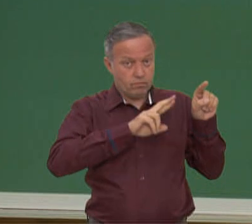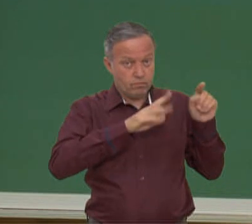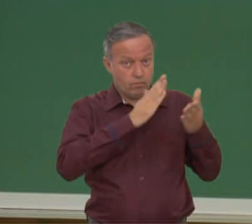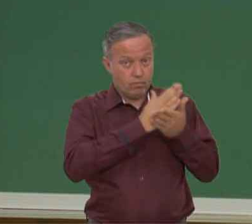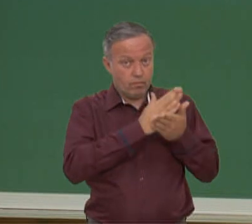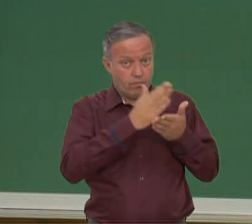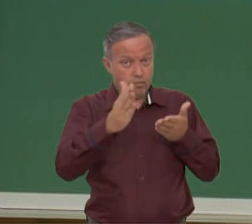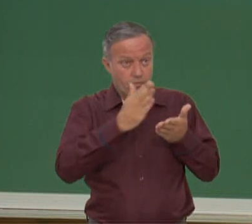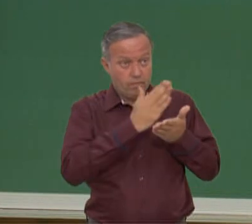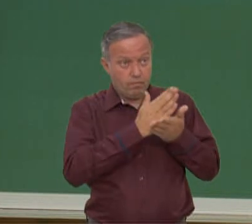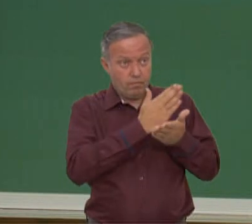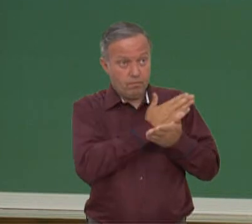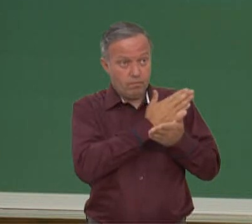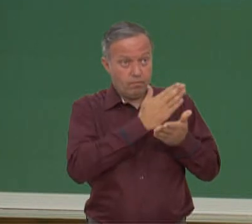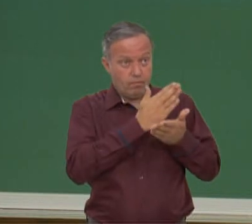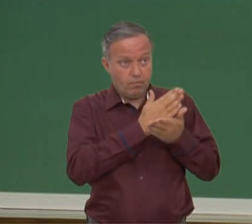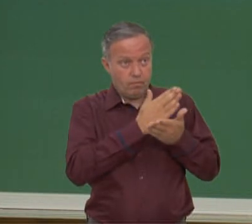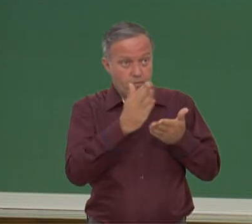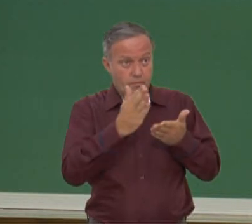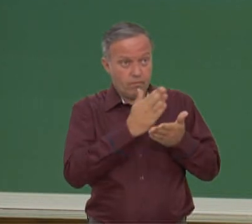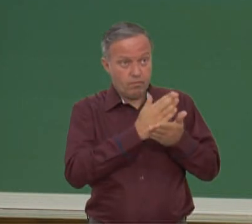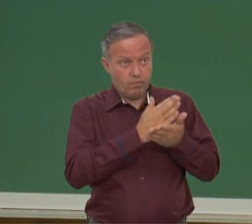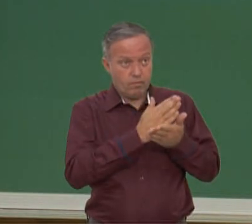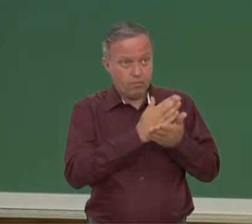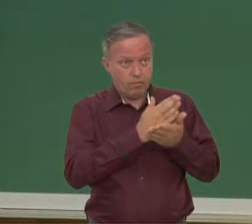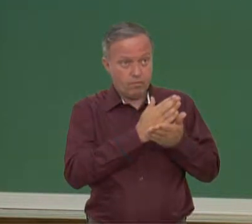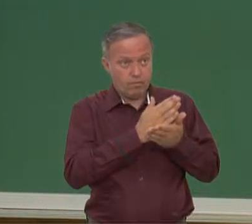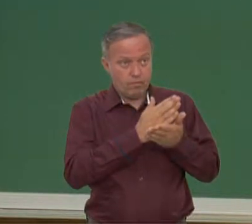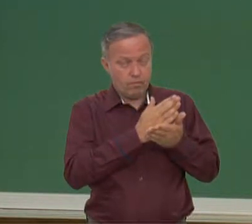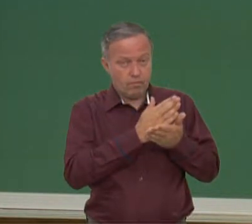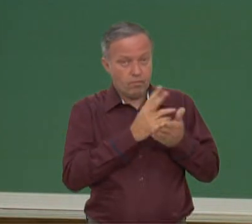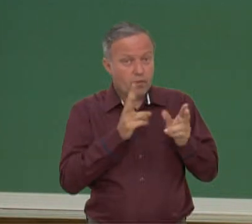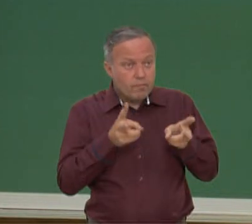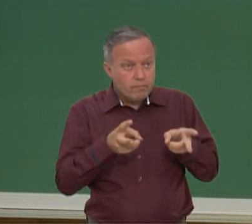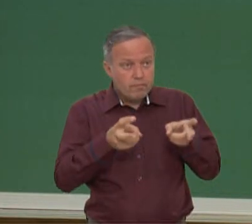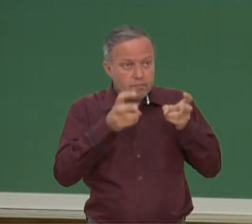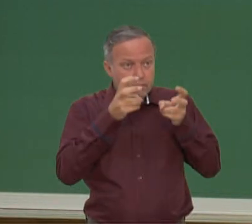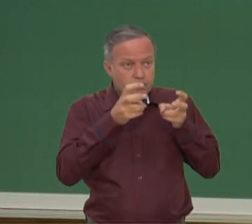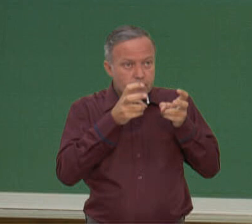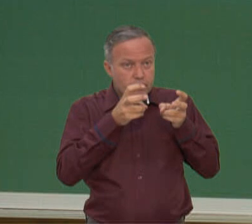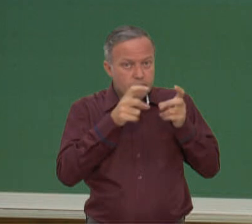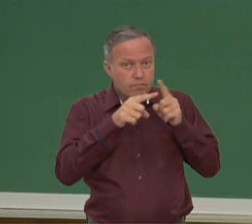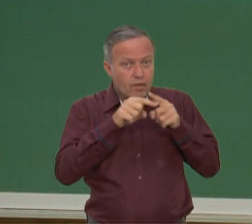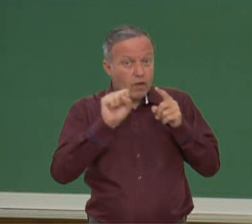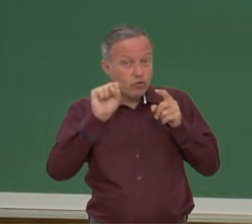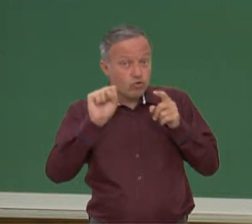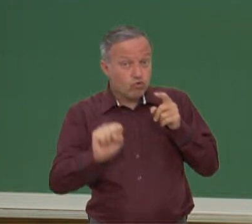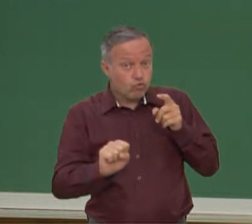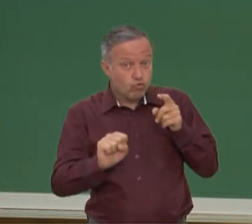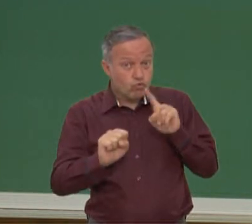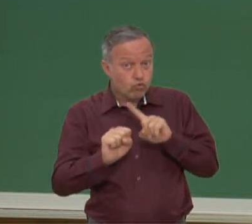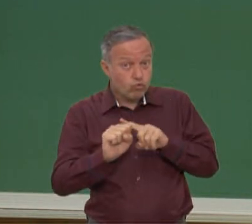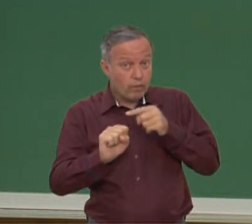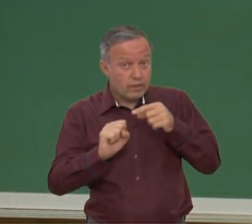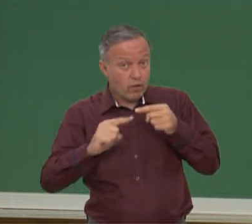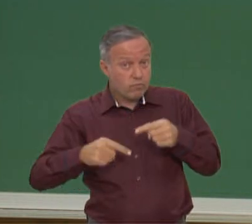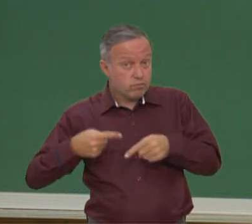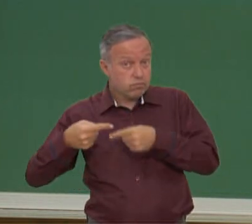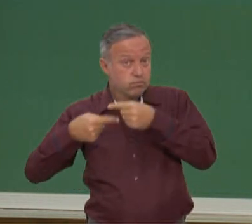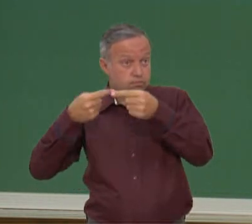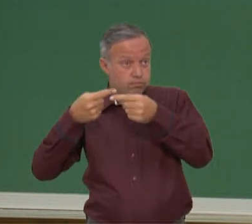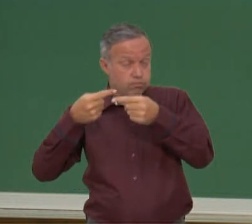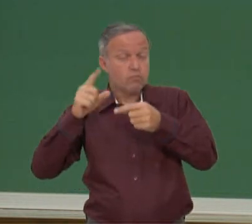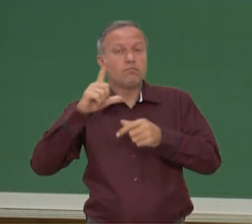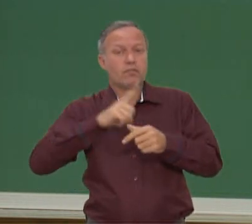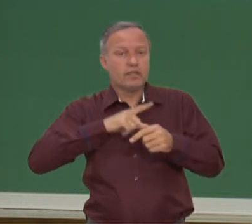e sul que tem países que estão no sul, mas que são desenvolvidos. E tem